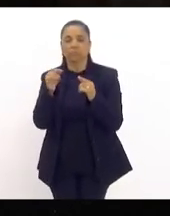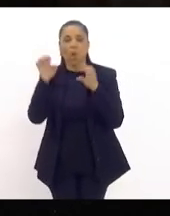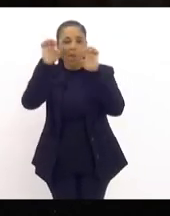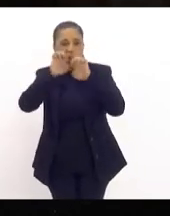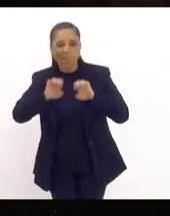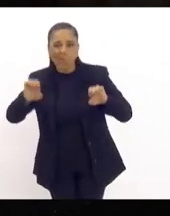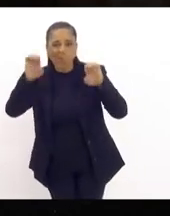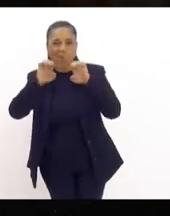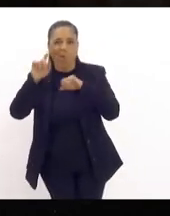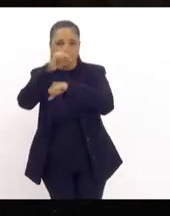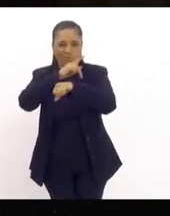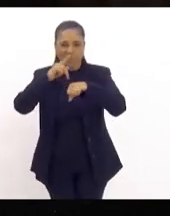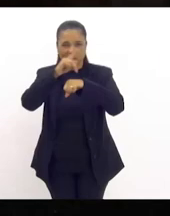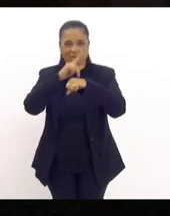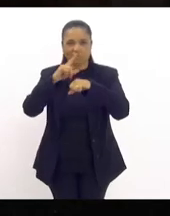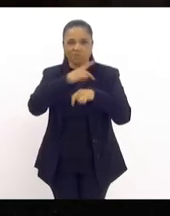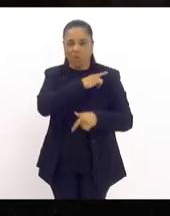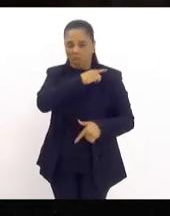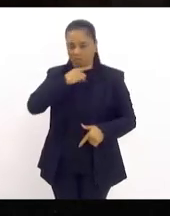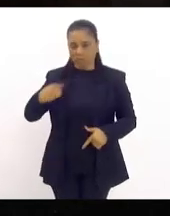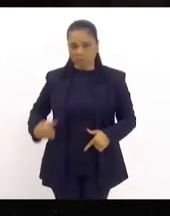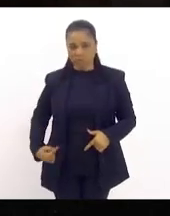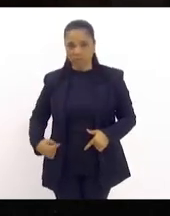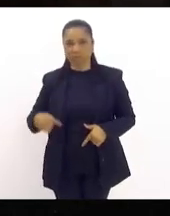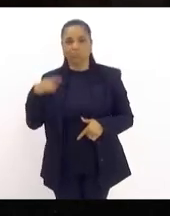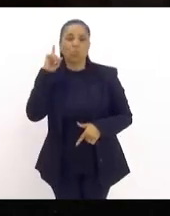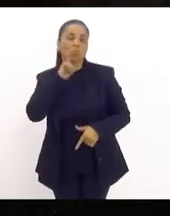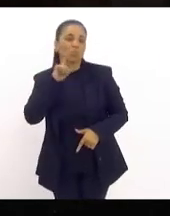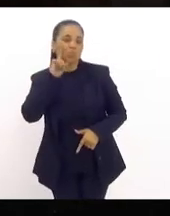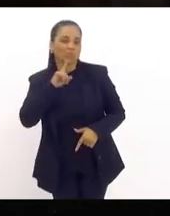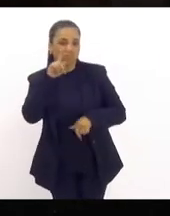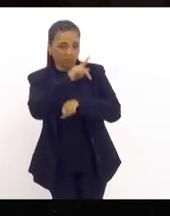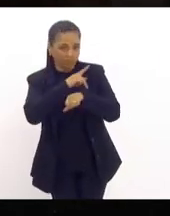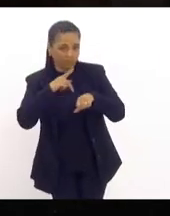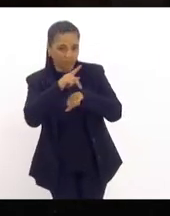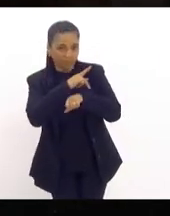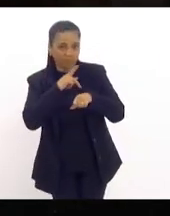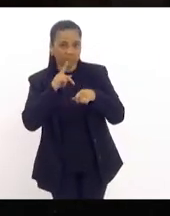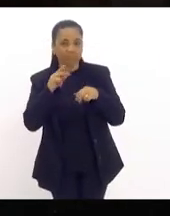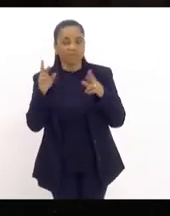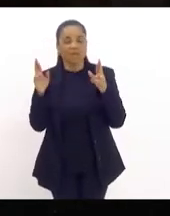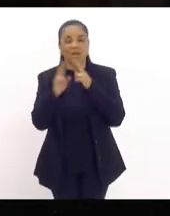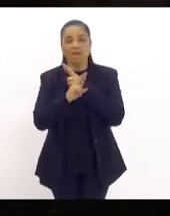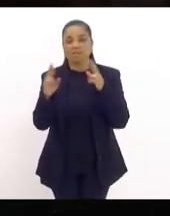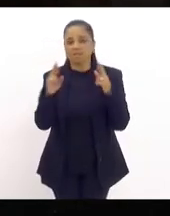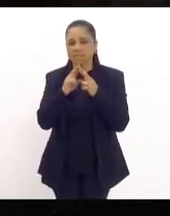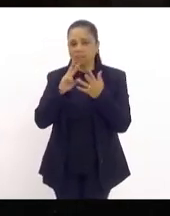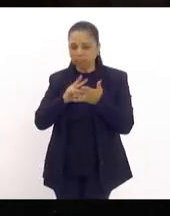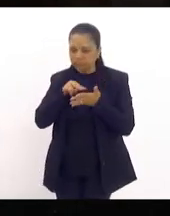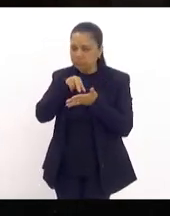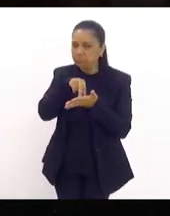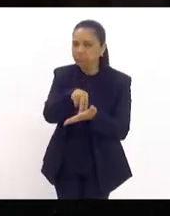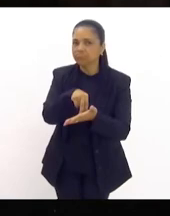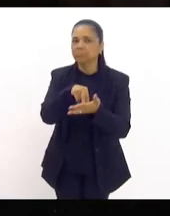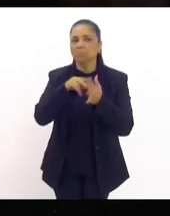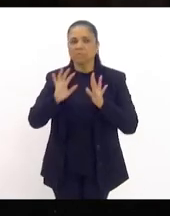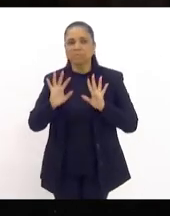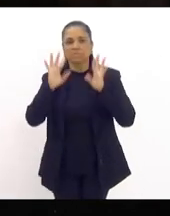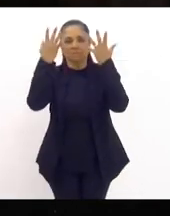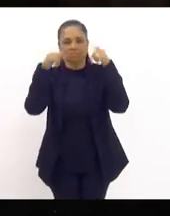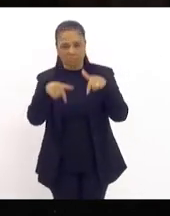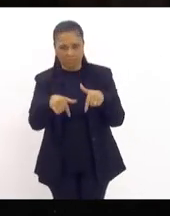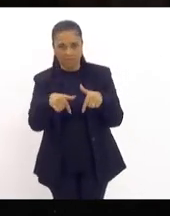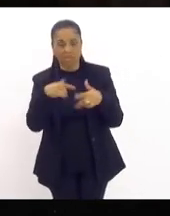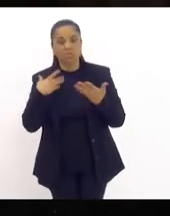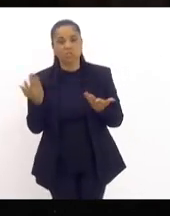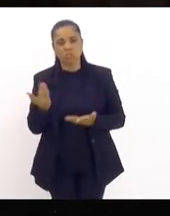Europeia, com a China, com os Estados Unidos, e isso precisa ser celebrado. E nós, enquanto deputadas